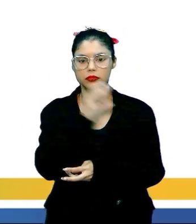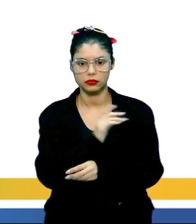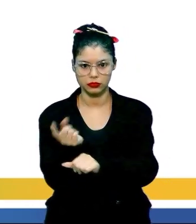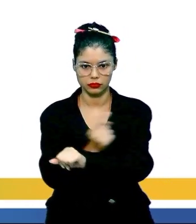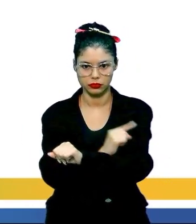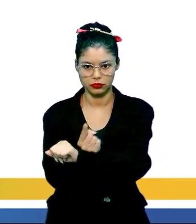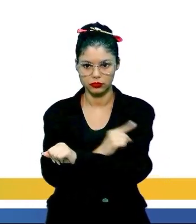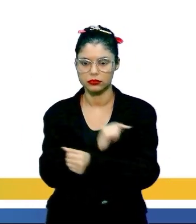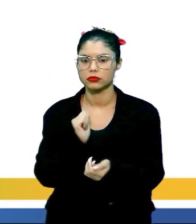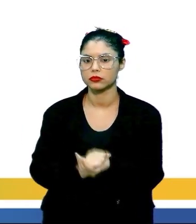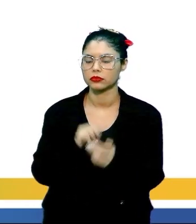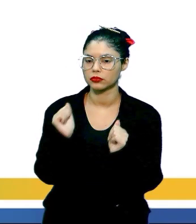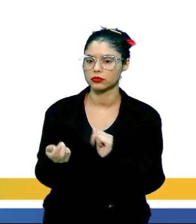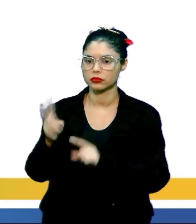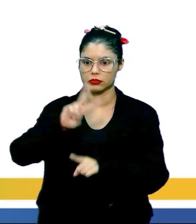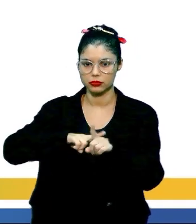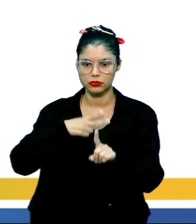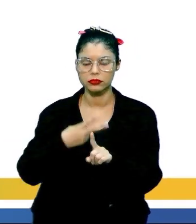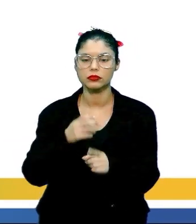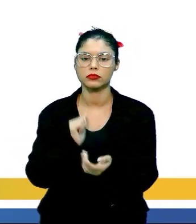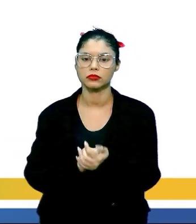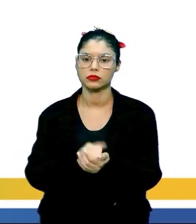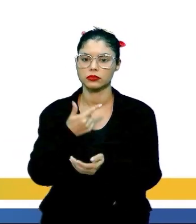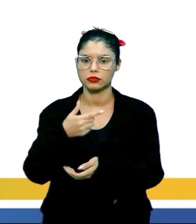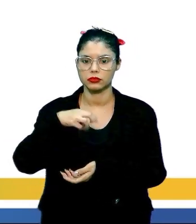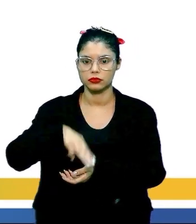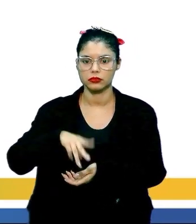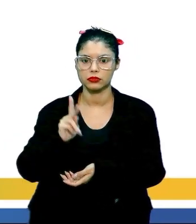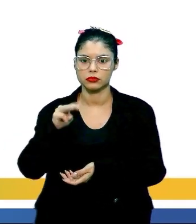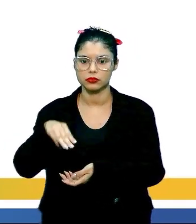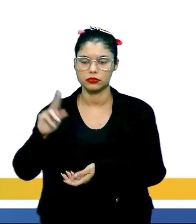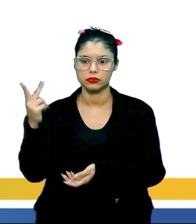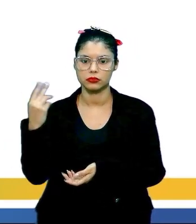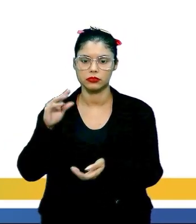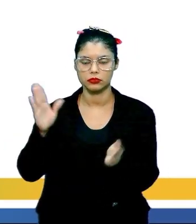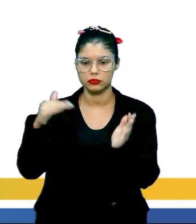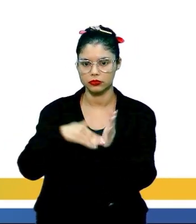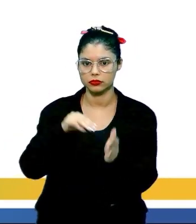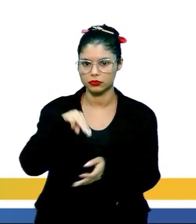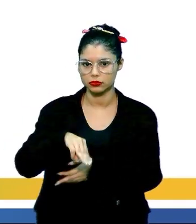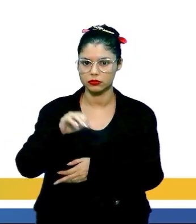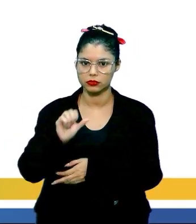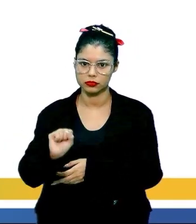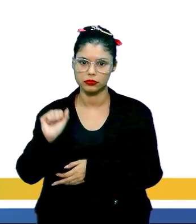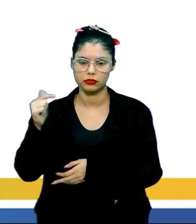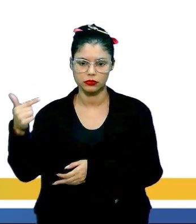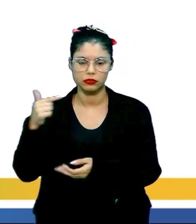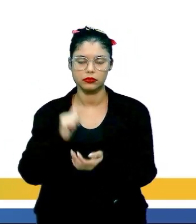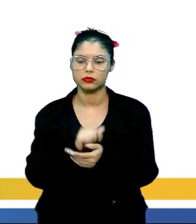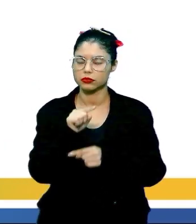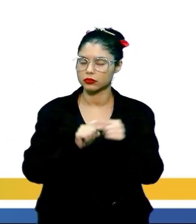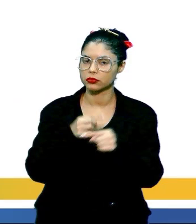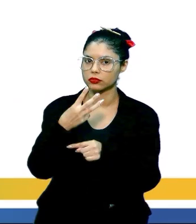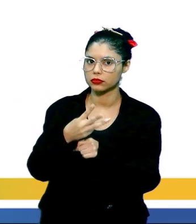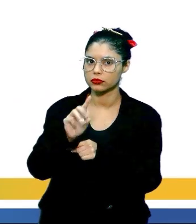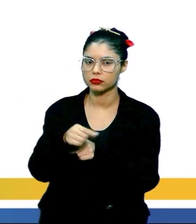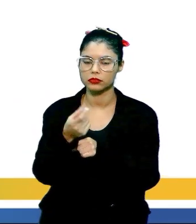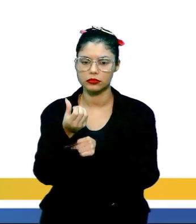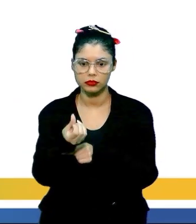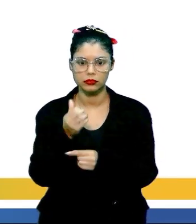velocidade ela pode ser convertida de quilômetros por hora para metros por segundo, dividindo por 3,6. Dessa